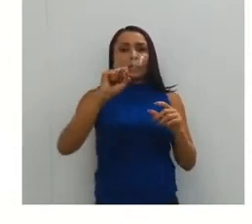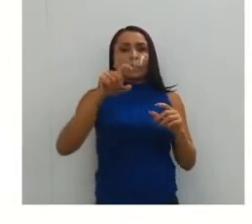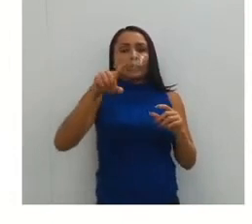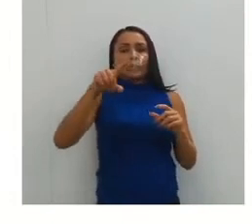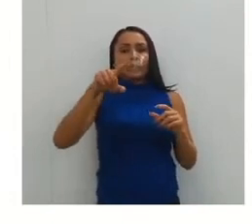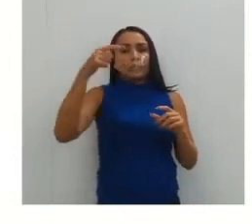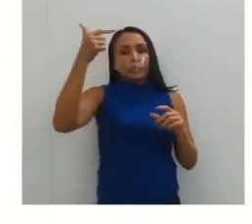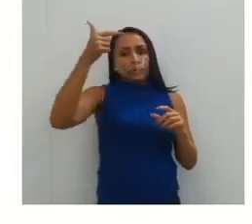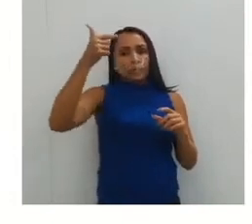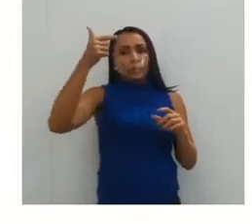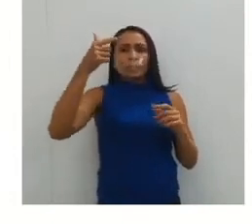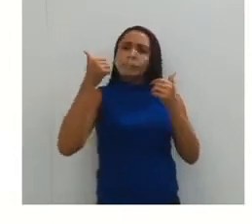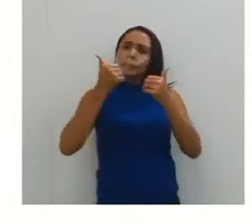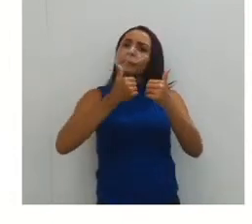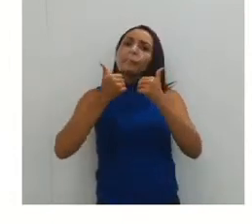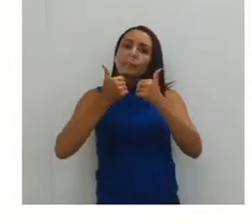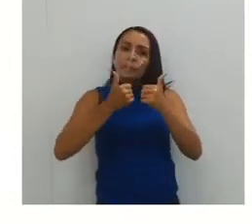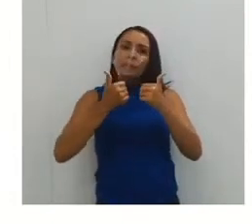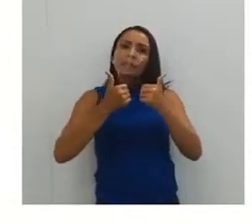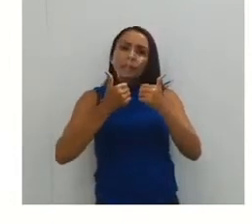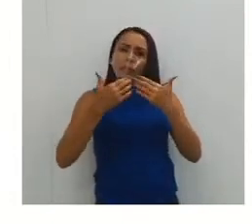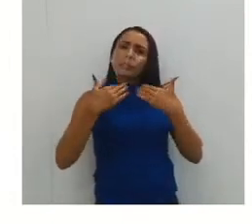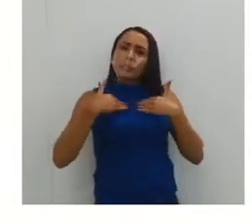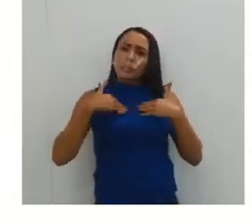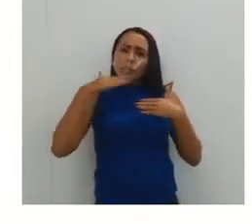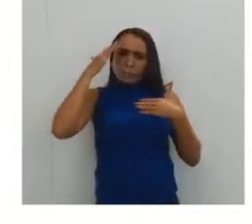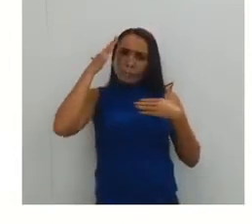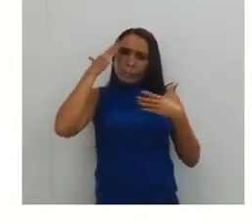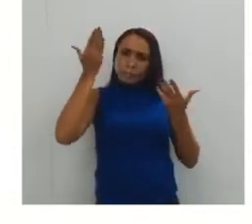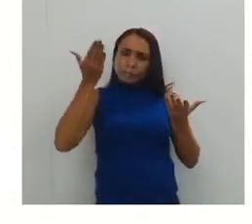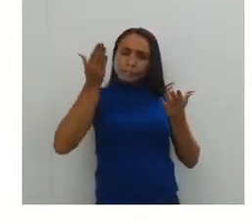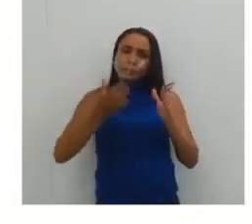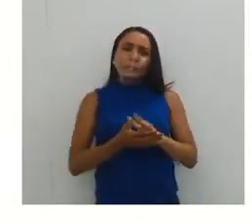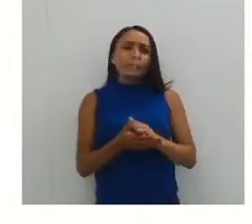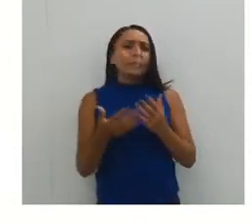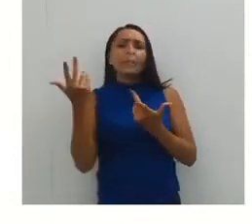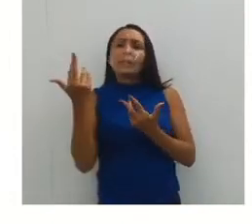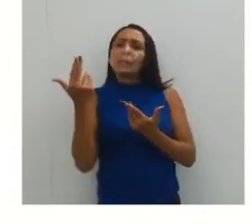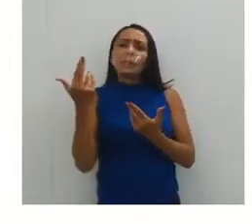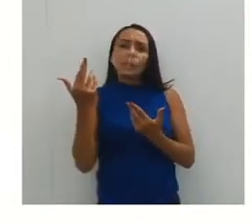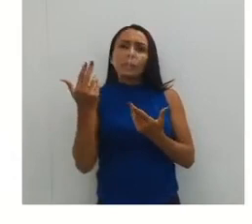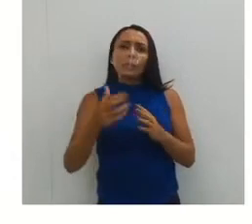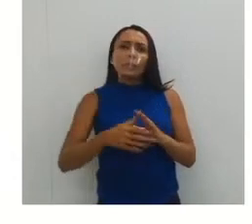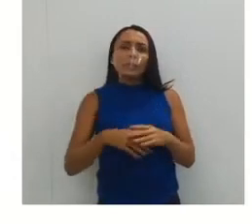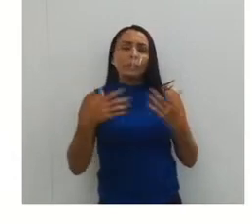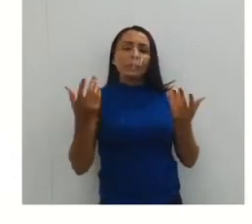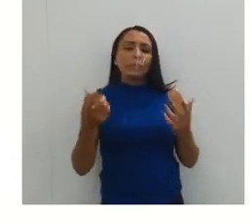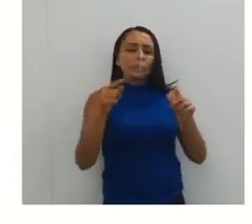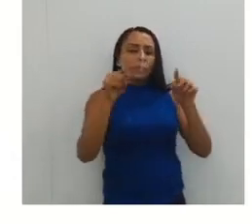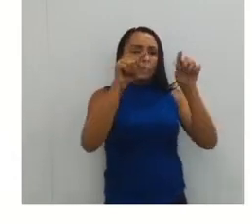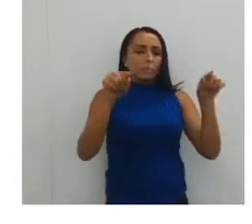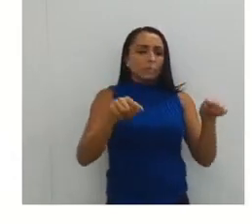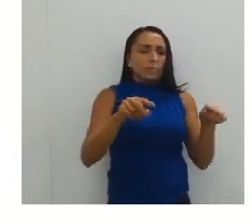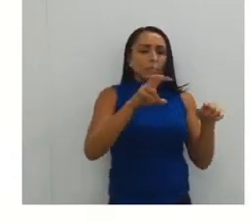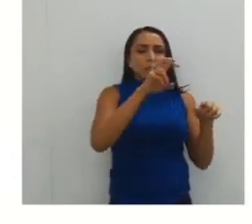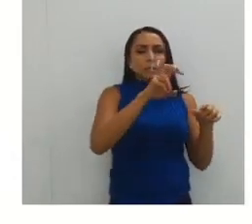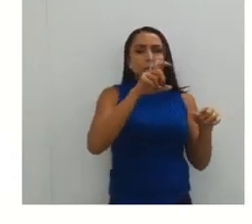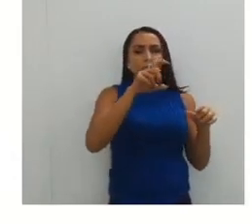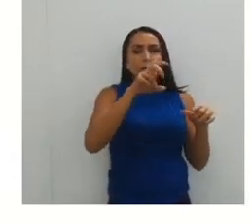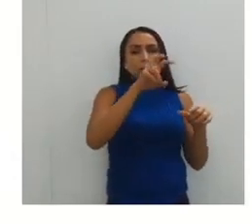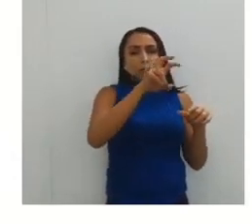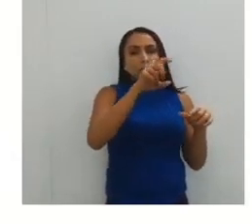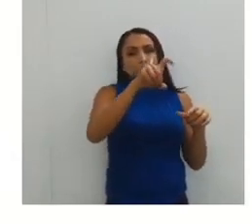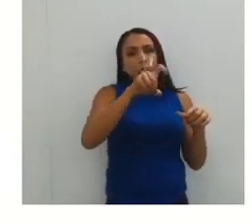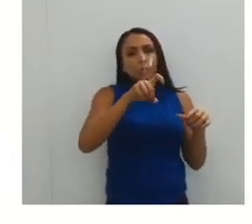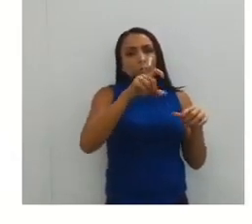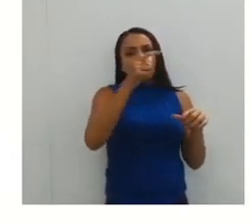segundo. Beleza, essa dica é tranquilo. Aquele mesmo esqueminha, ó. O quadrado cai em cima do 5 e em cima